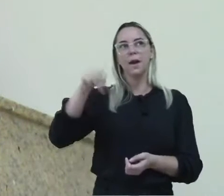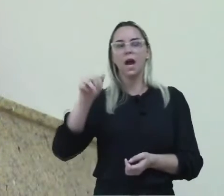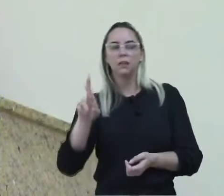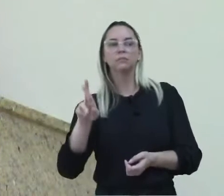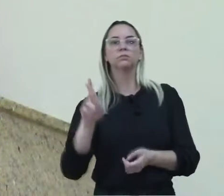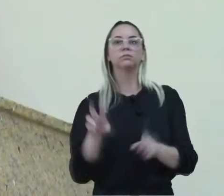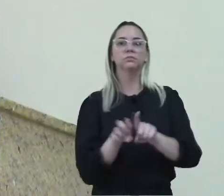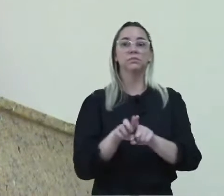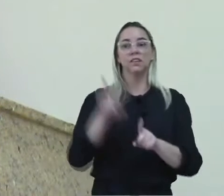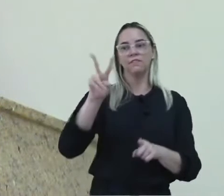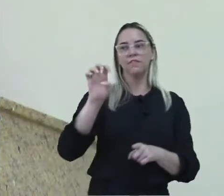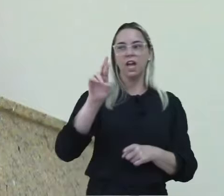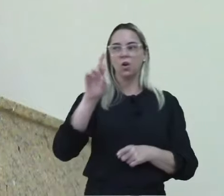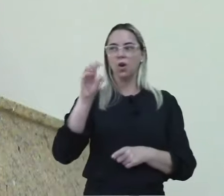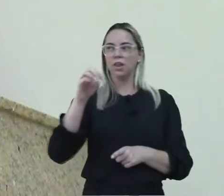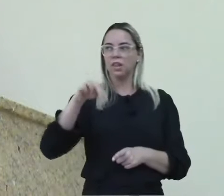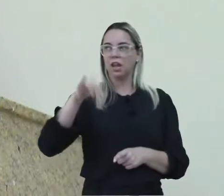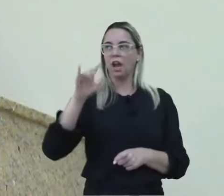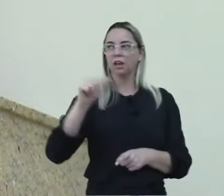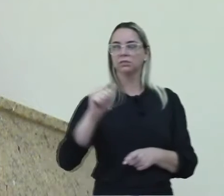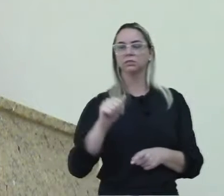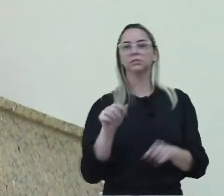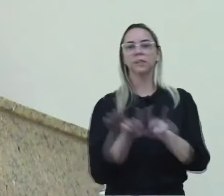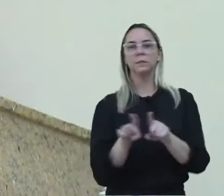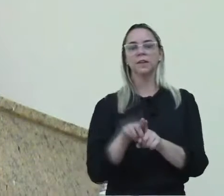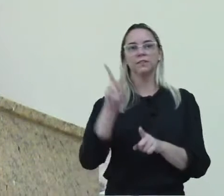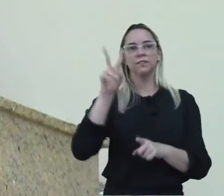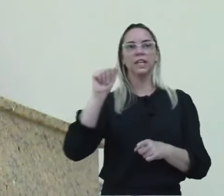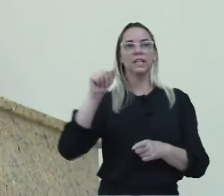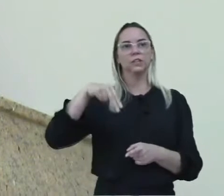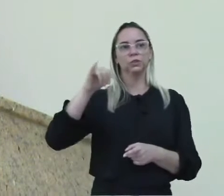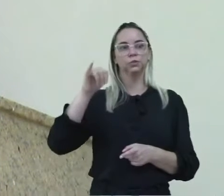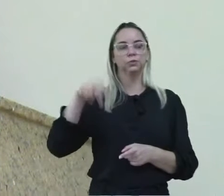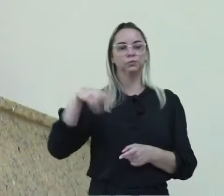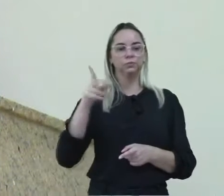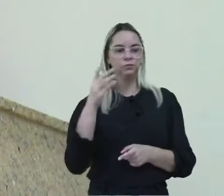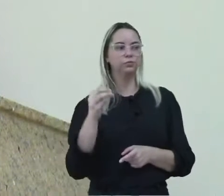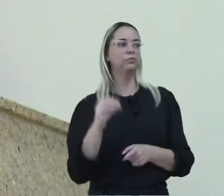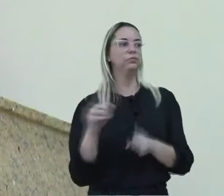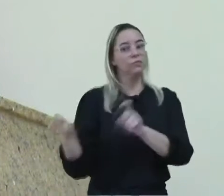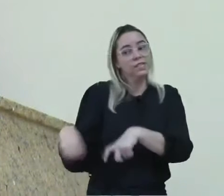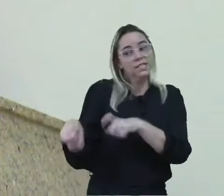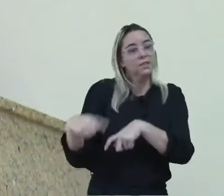Verônica Sátero, minha tia, a Vandinho lá do sítio Una,